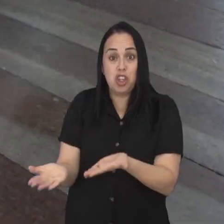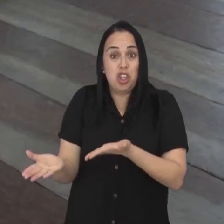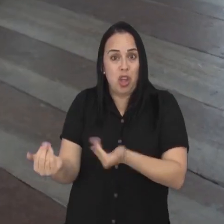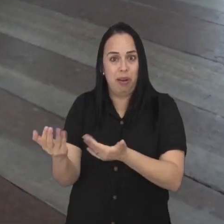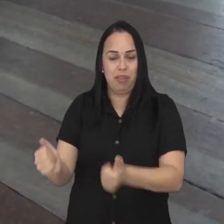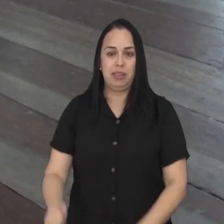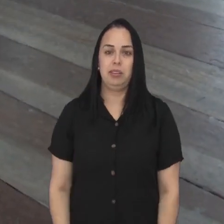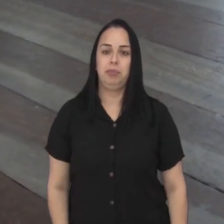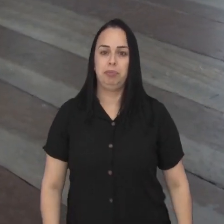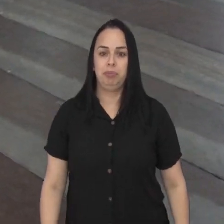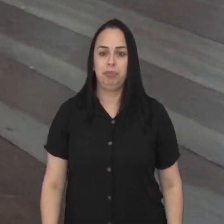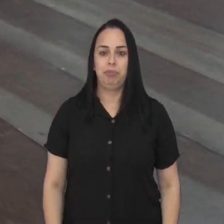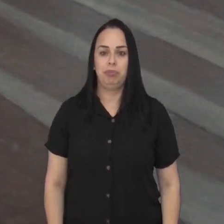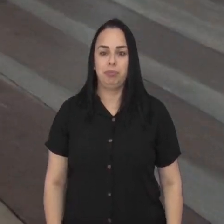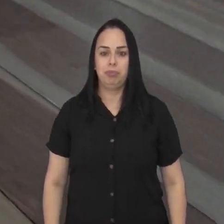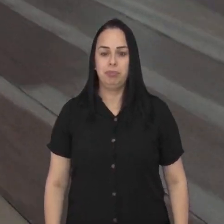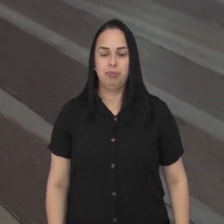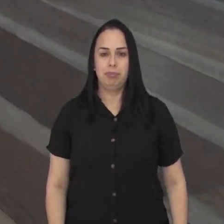sapateado.